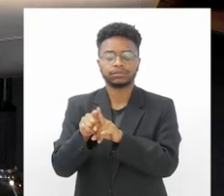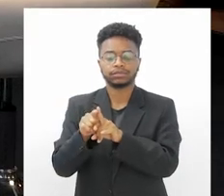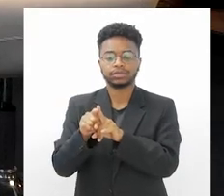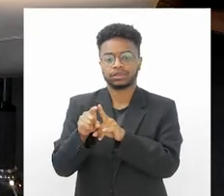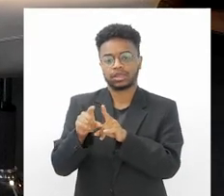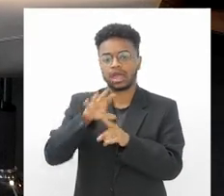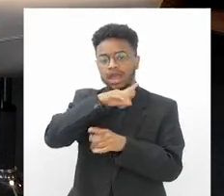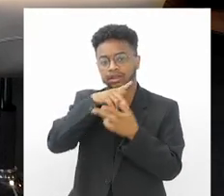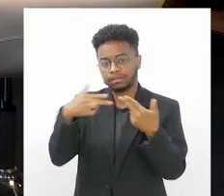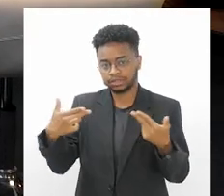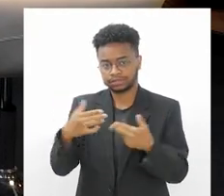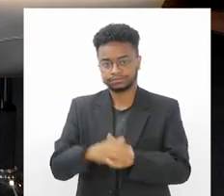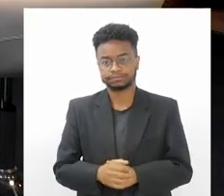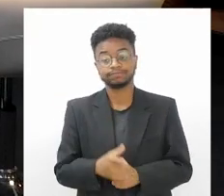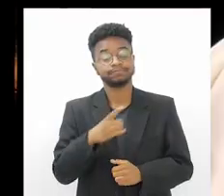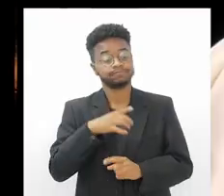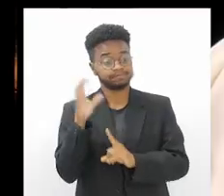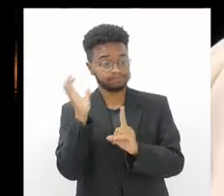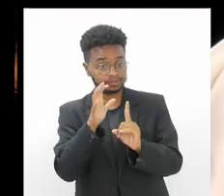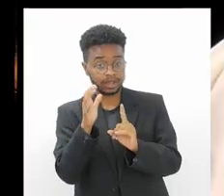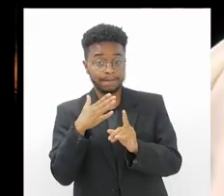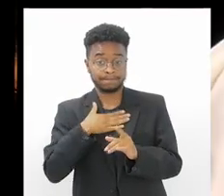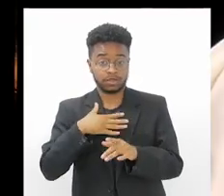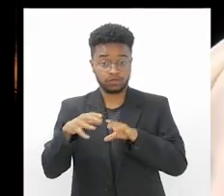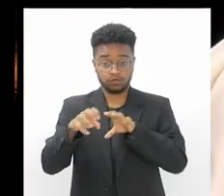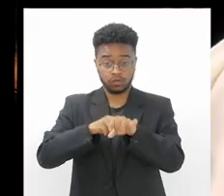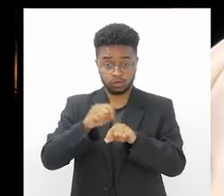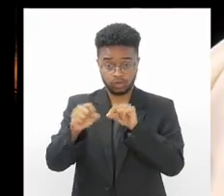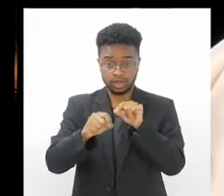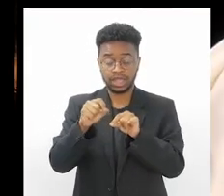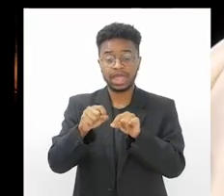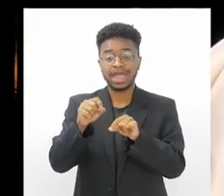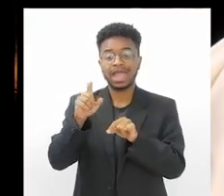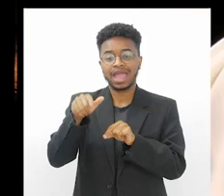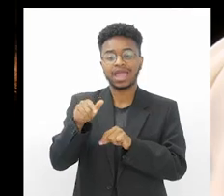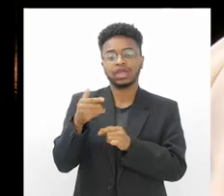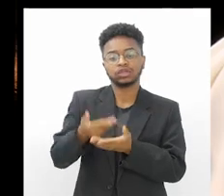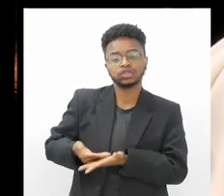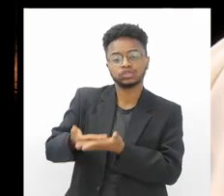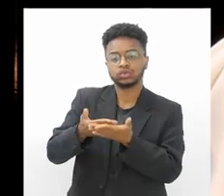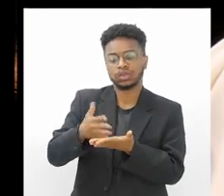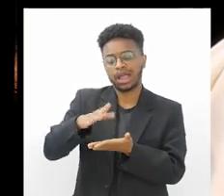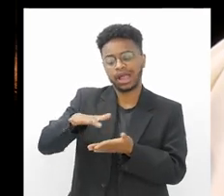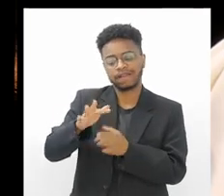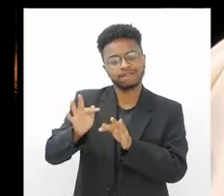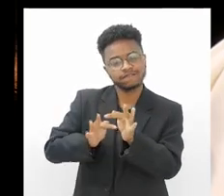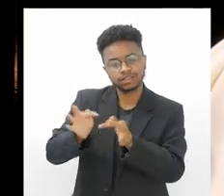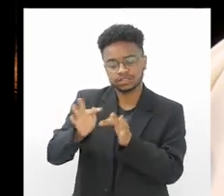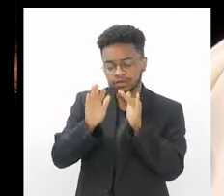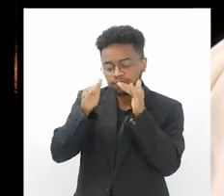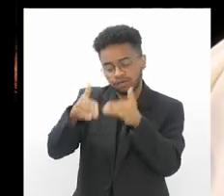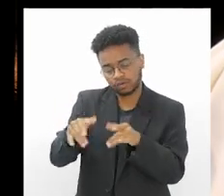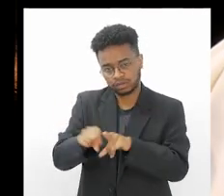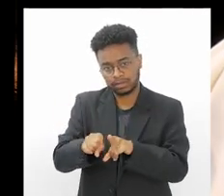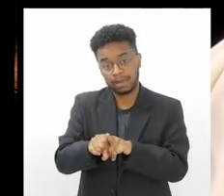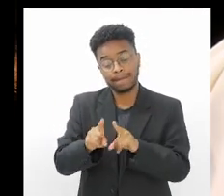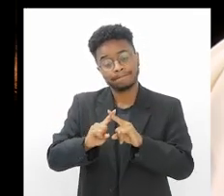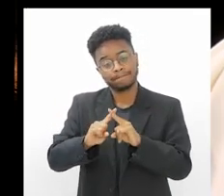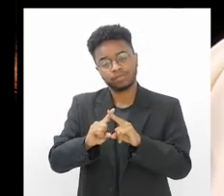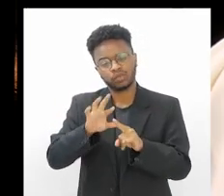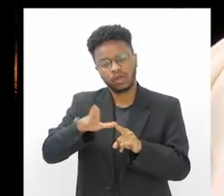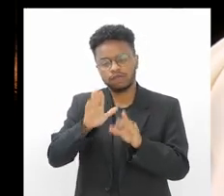um grande impacto, né? A minha formação ela é de oceanografia física, uhum. então a gente não é tanto assim da biologia, mas claro